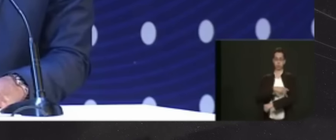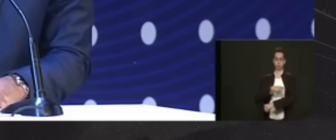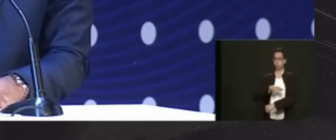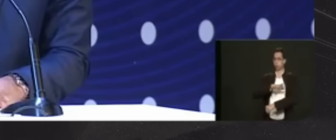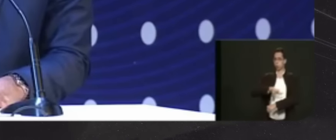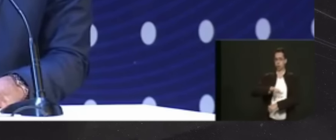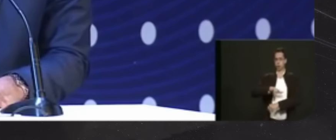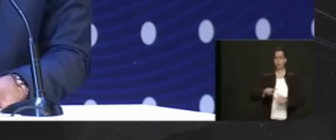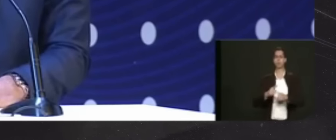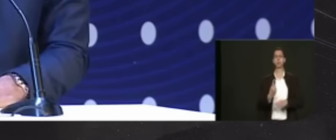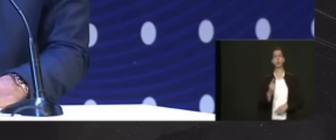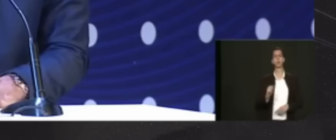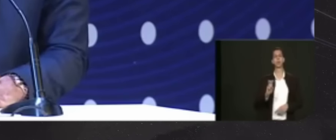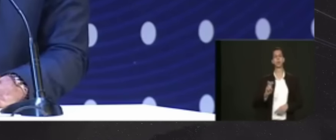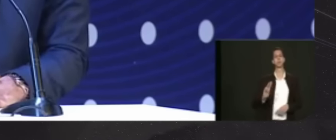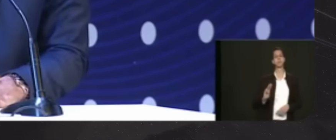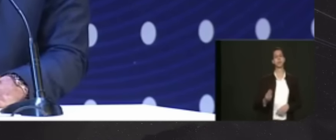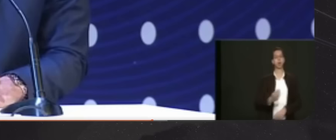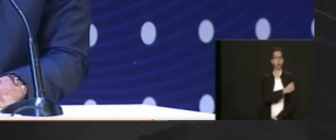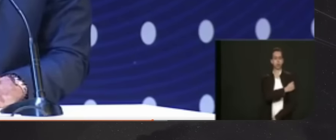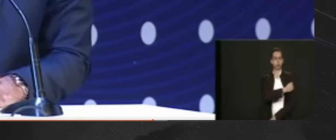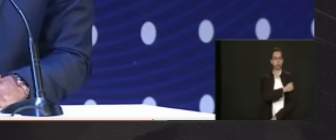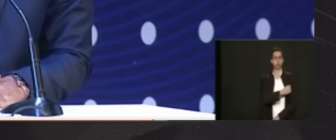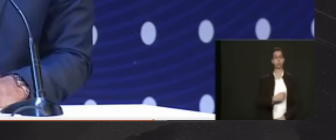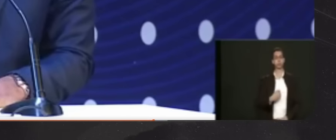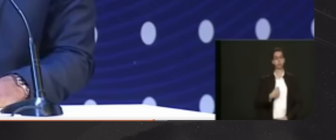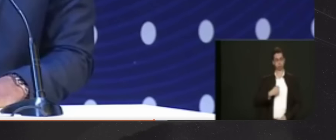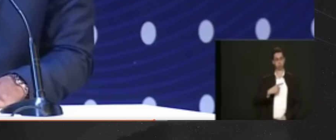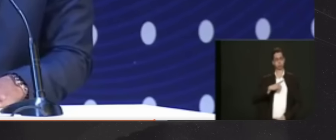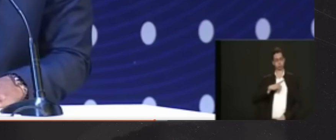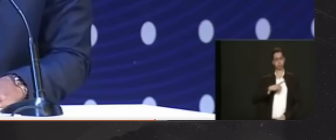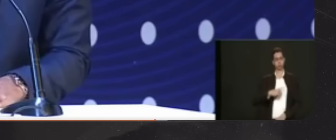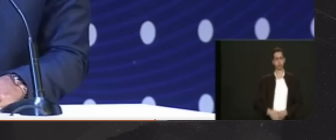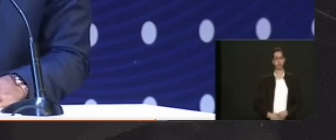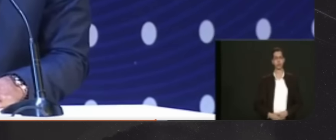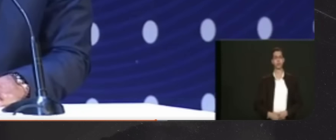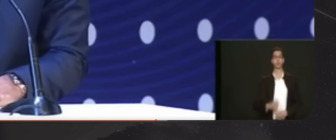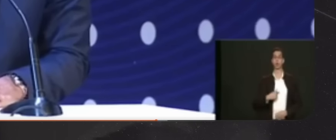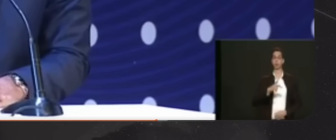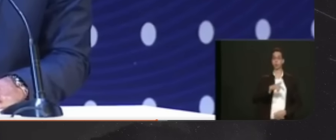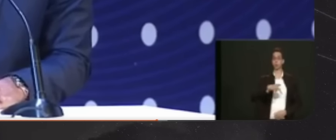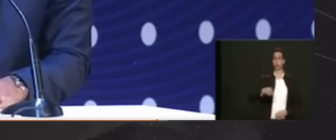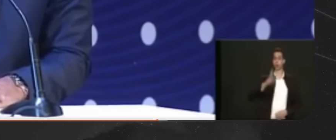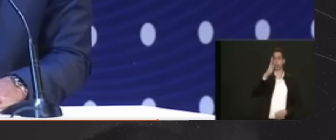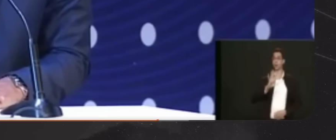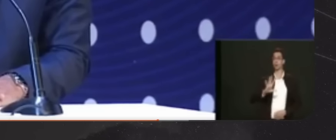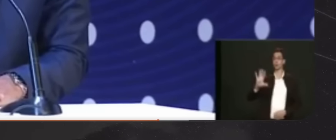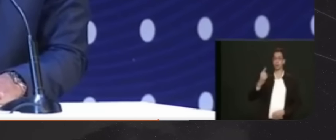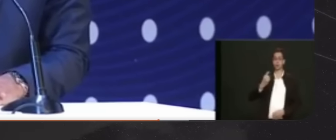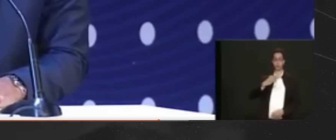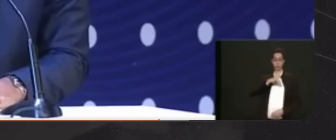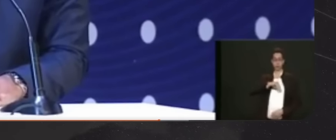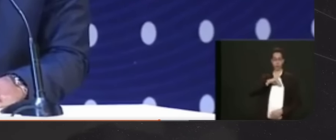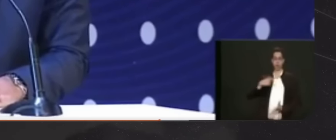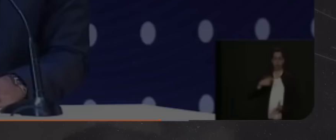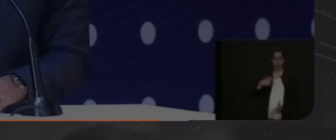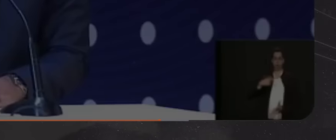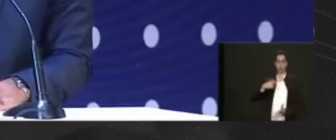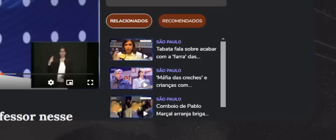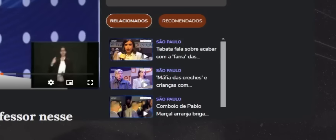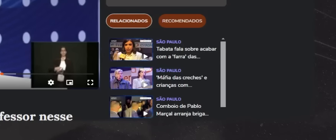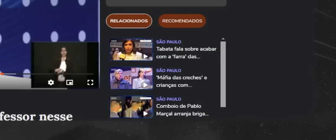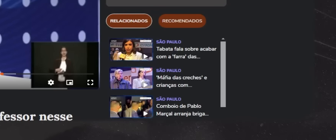milhão de alunos e inclusive sou o professor mais bem pago do Brasil Tenho orgulho de falar isso